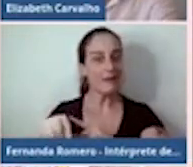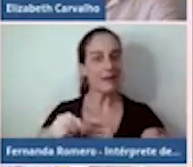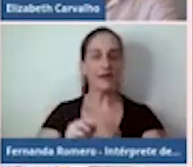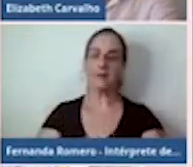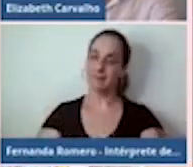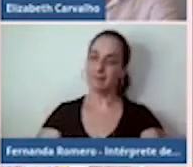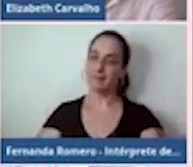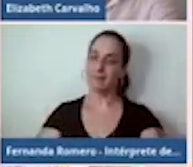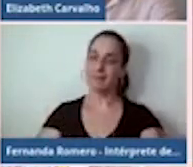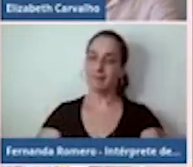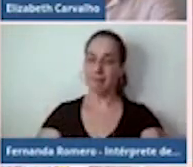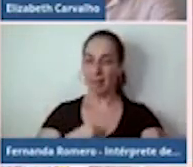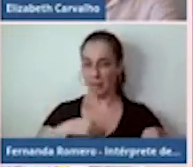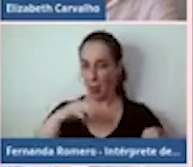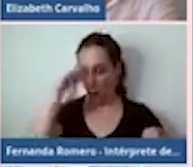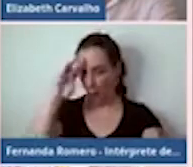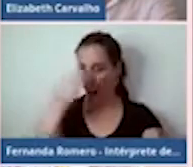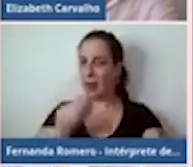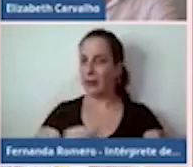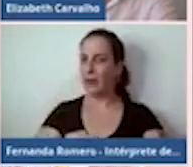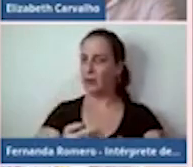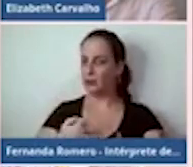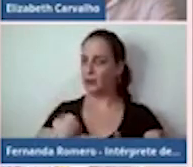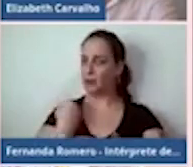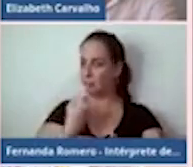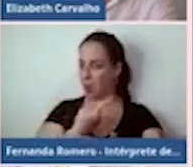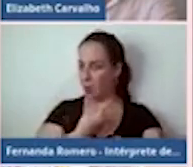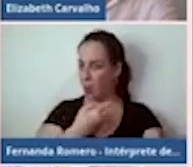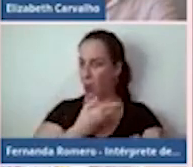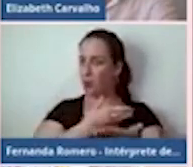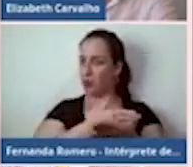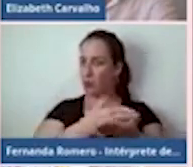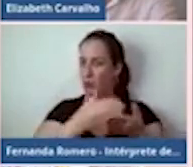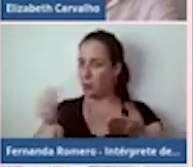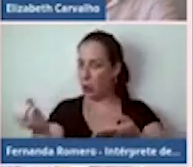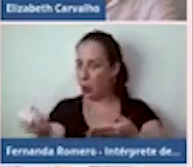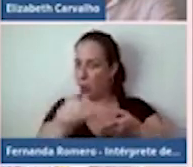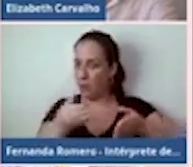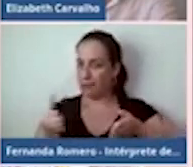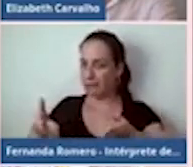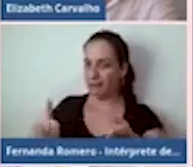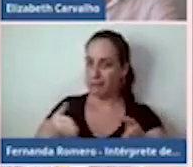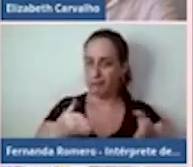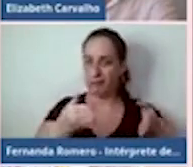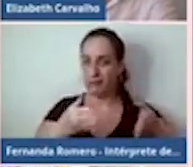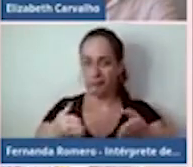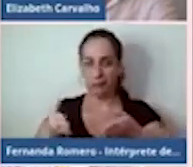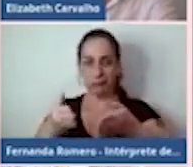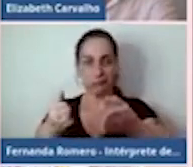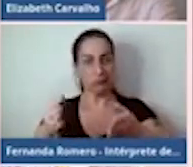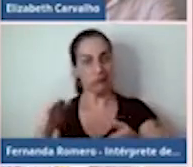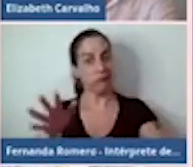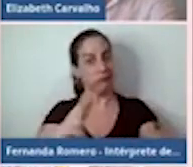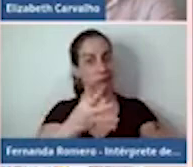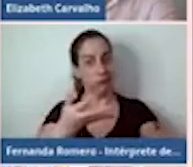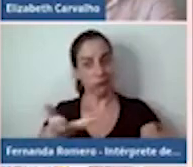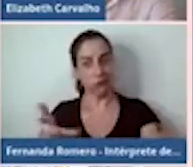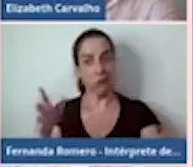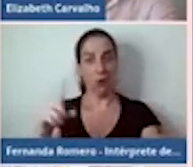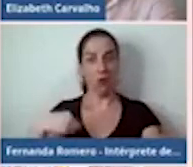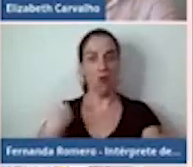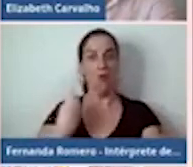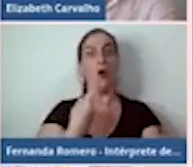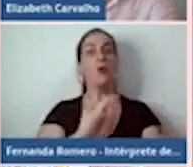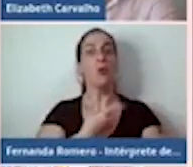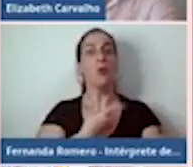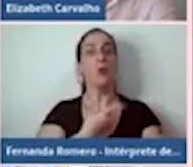acredito que para a gente começar a desbravar novos caminhos, talvez seja a gente que tenha que pegar o facão na